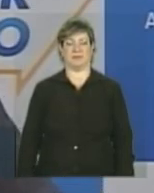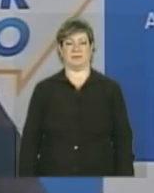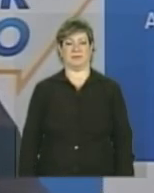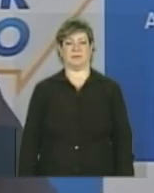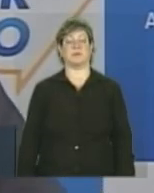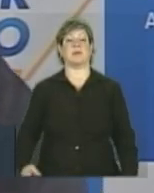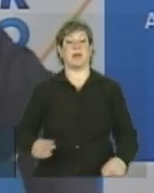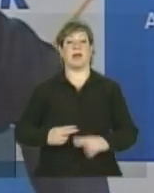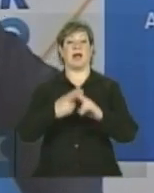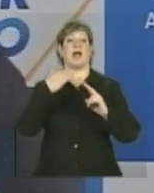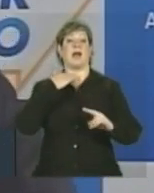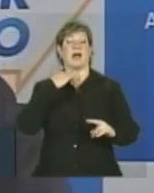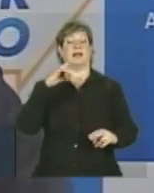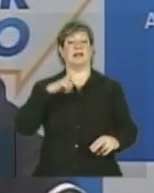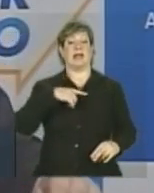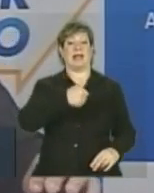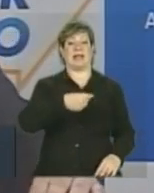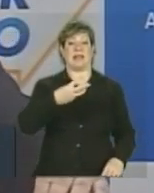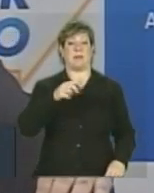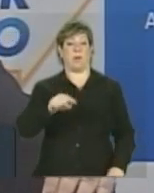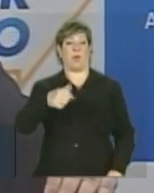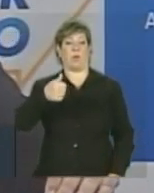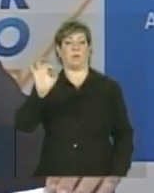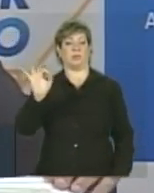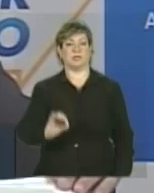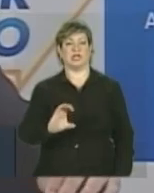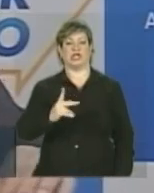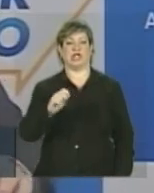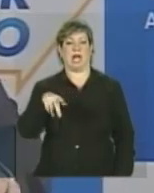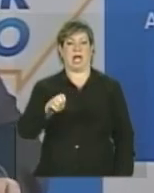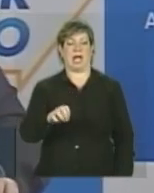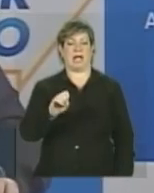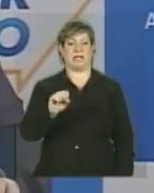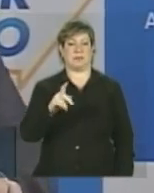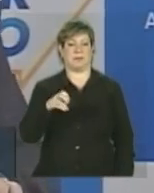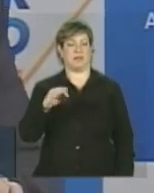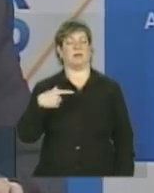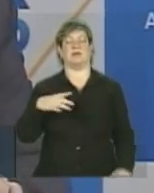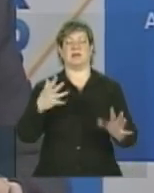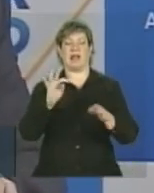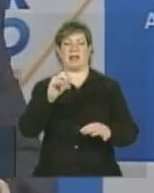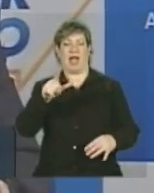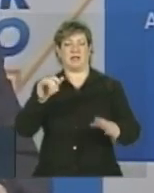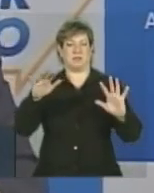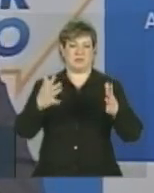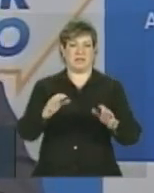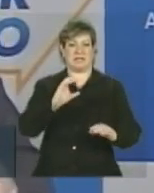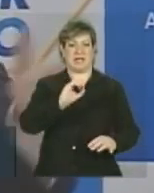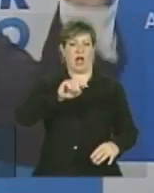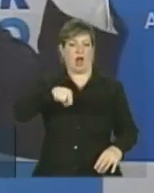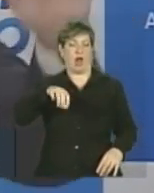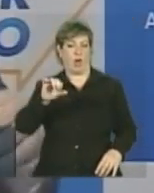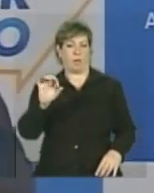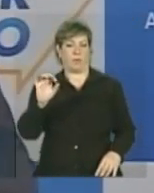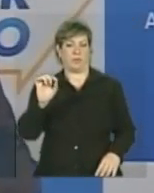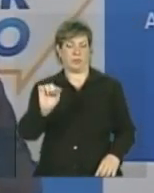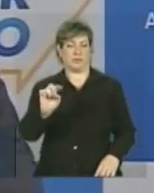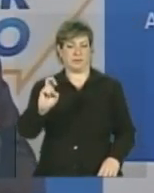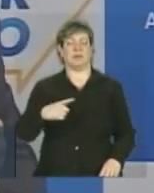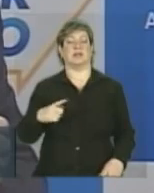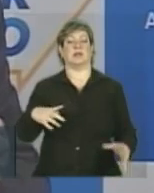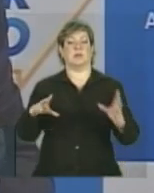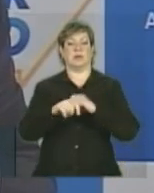1,35%. A Caixa tem 13,1% no mercado de cheque especial. A taxa média no mercado é 9,05%. Depois eu vou pedir para